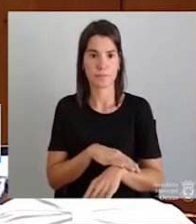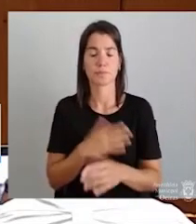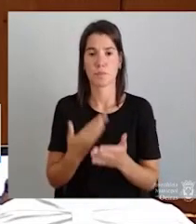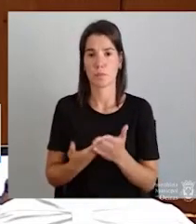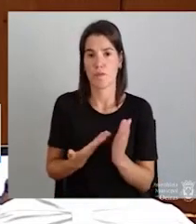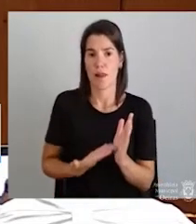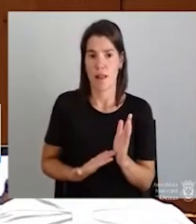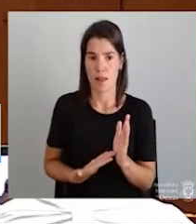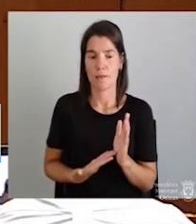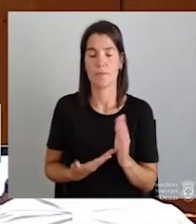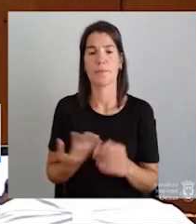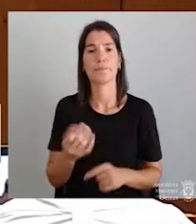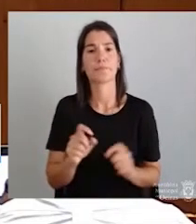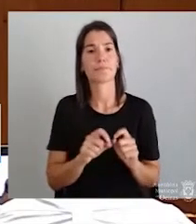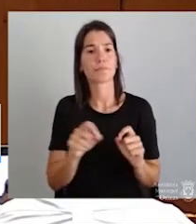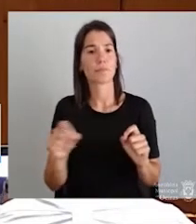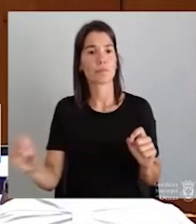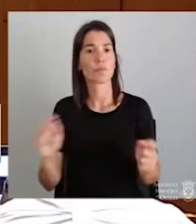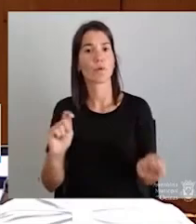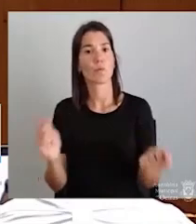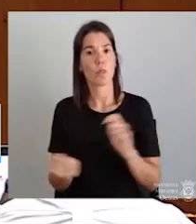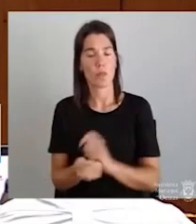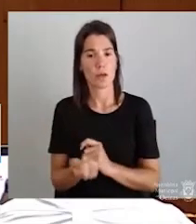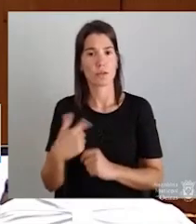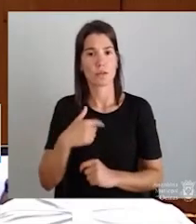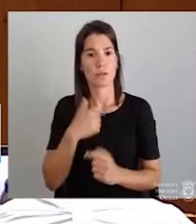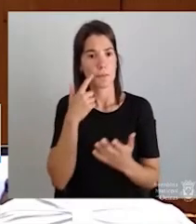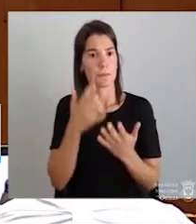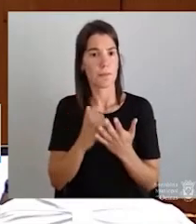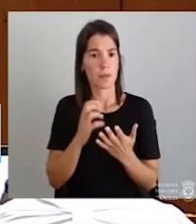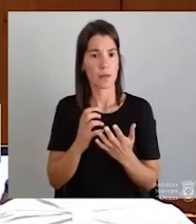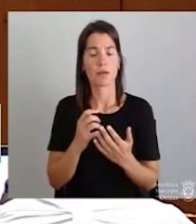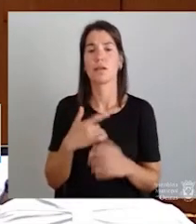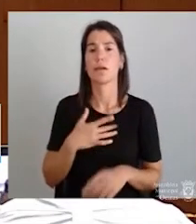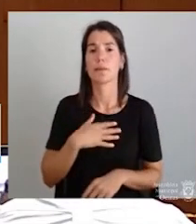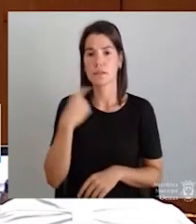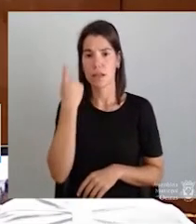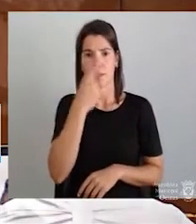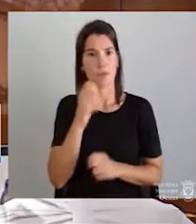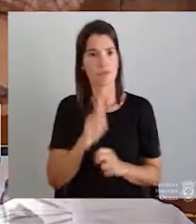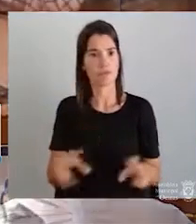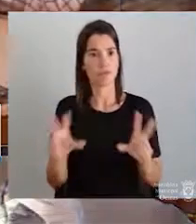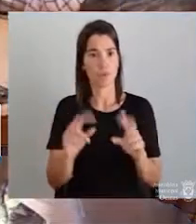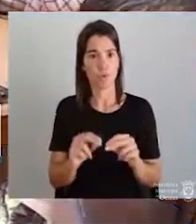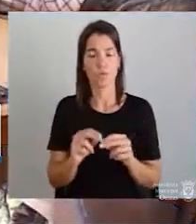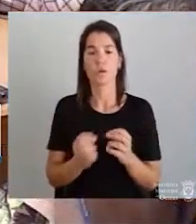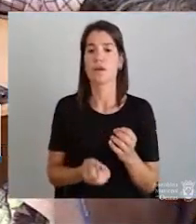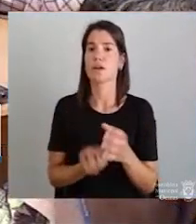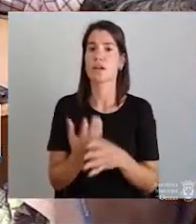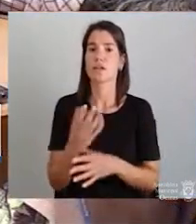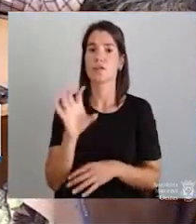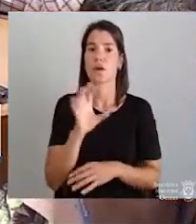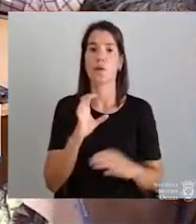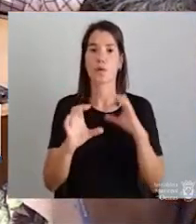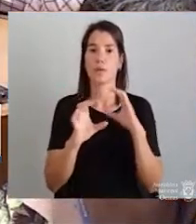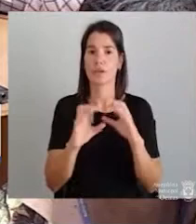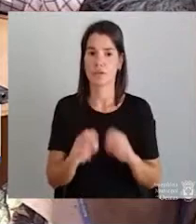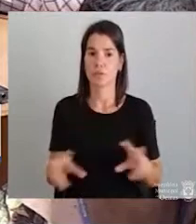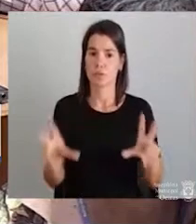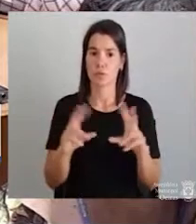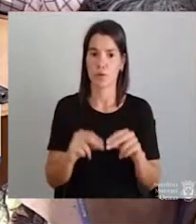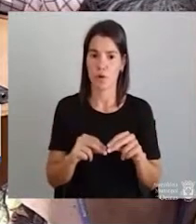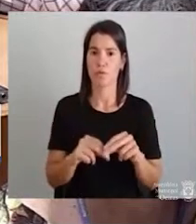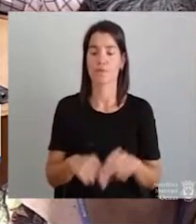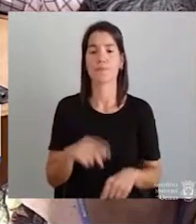Tratou-se de um período de mudanças onde destacamos a renovação da imagem da empresa, a criação de novos canais de comunicação, a abertura de um